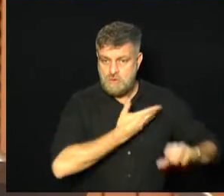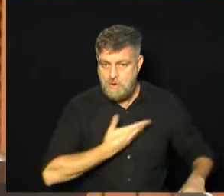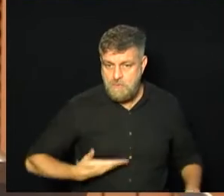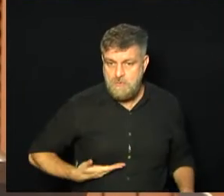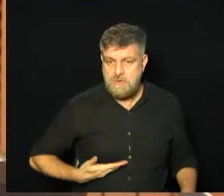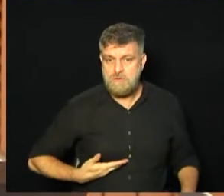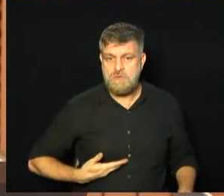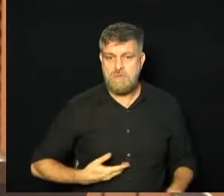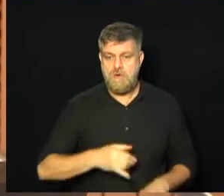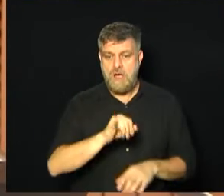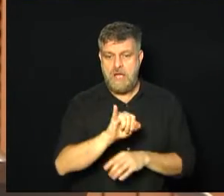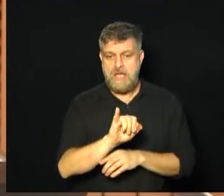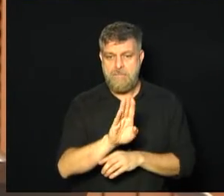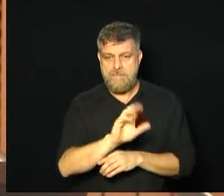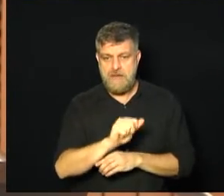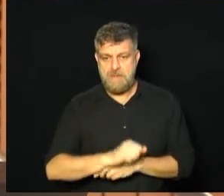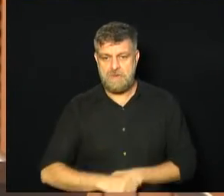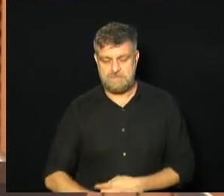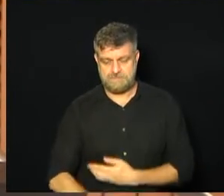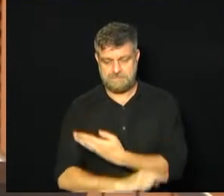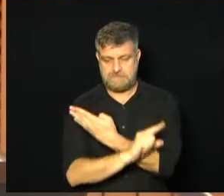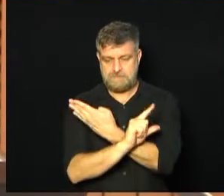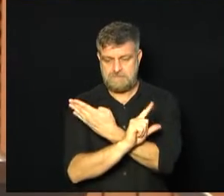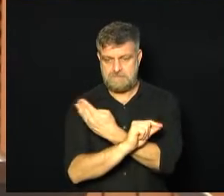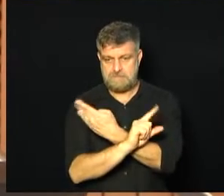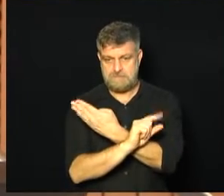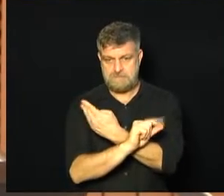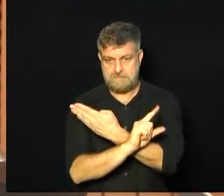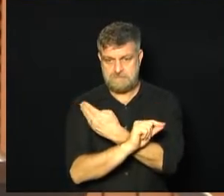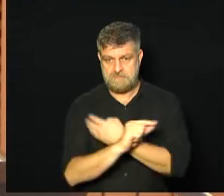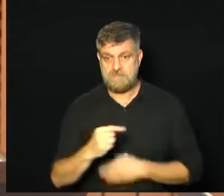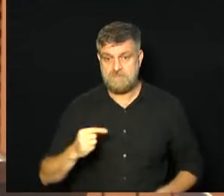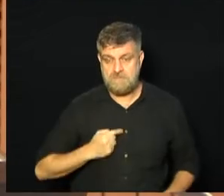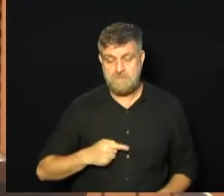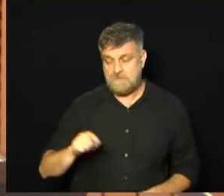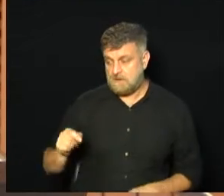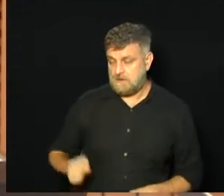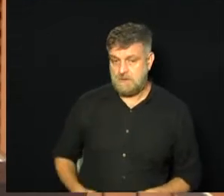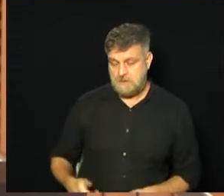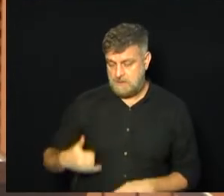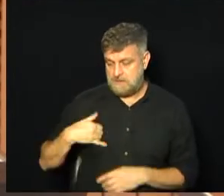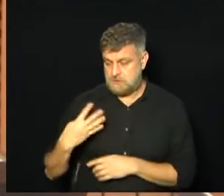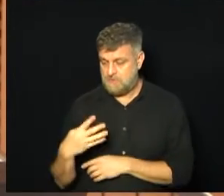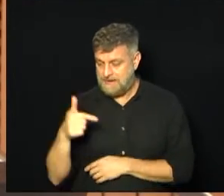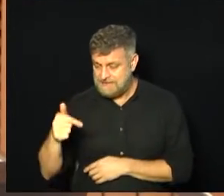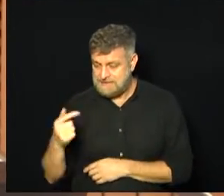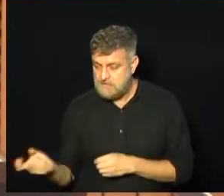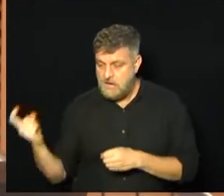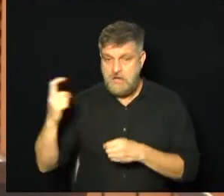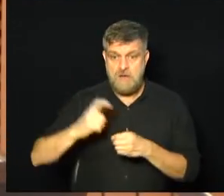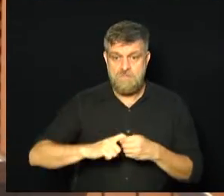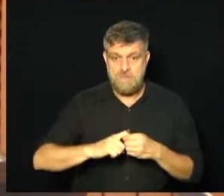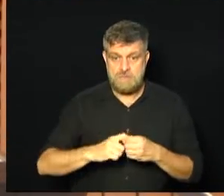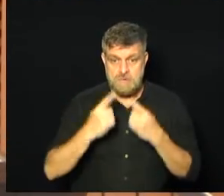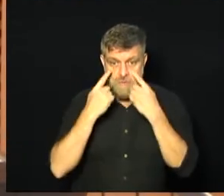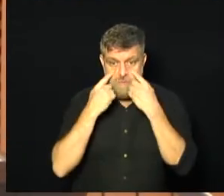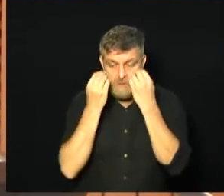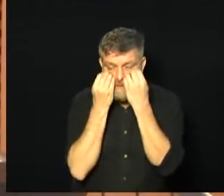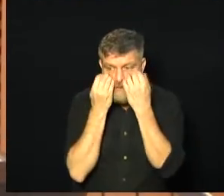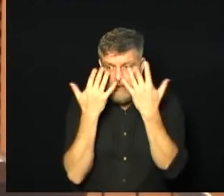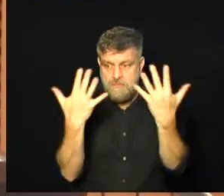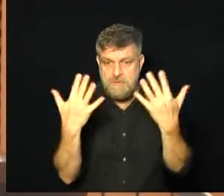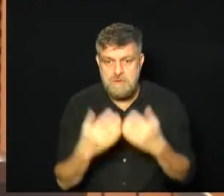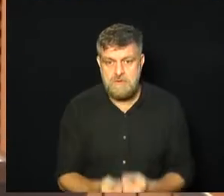IBAMA logo. É uma mulher que eu vim 17, tem 46 anos ela, e voltou ontem com outro astral, com brilho nos olhos, com uma mão